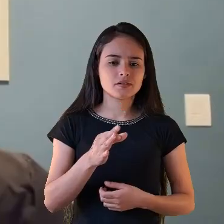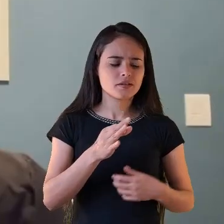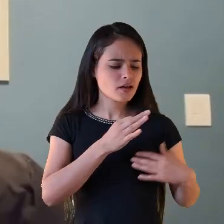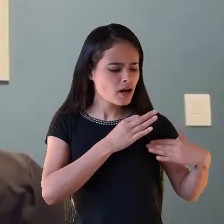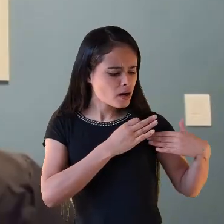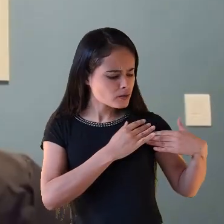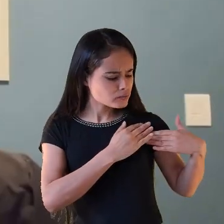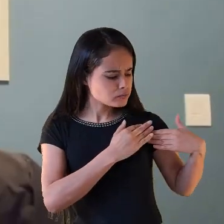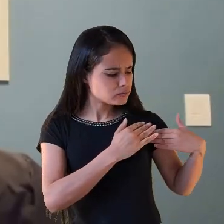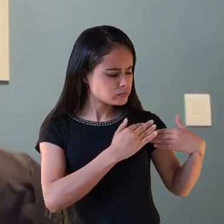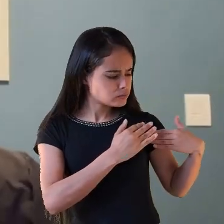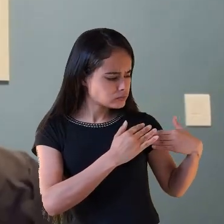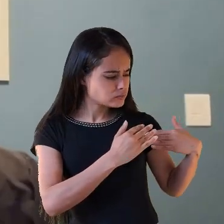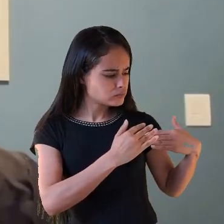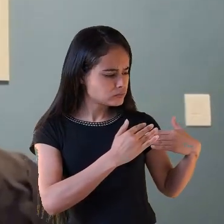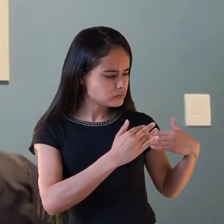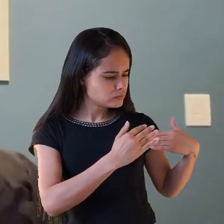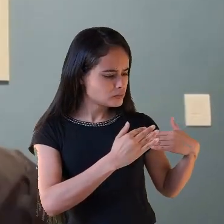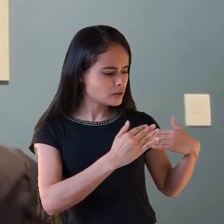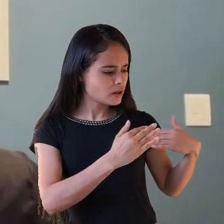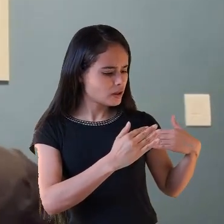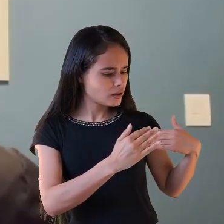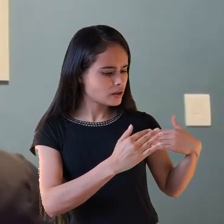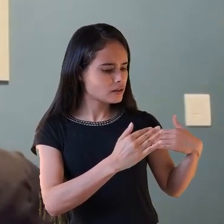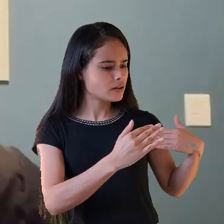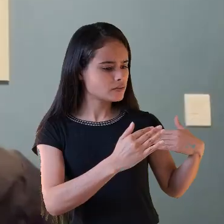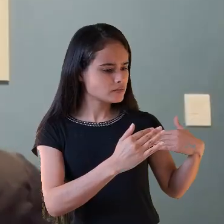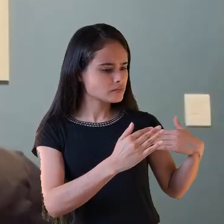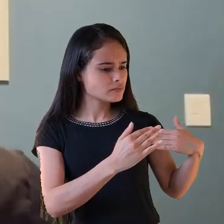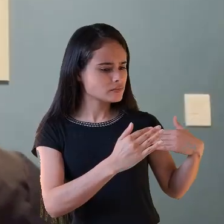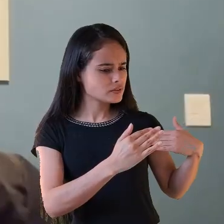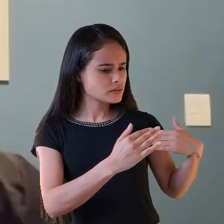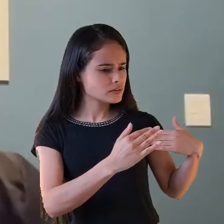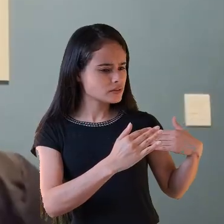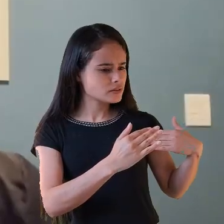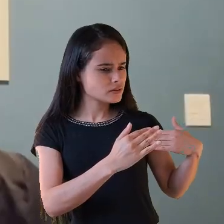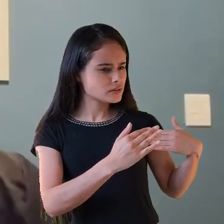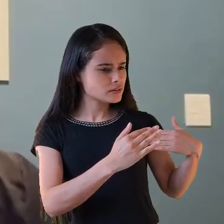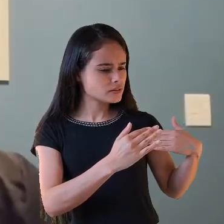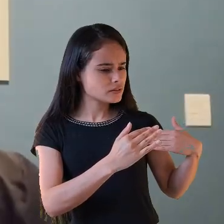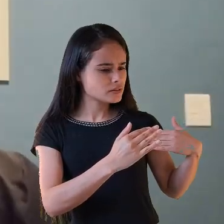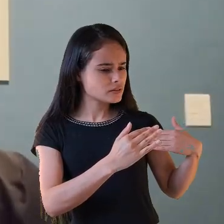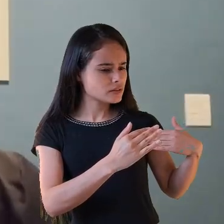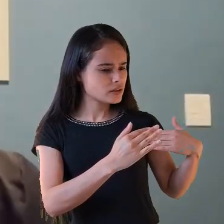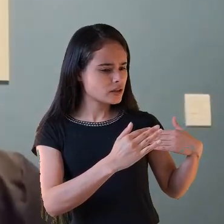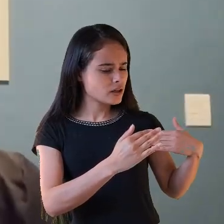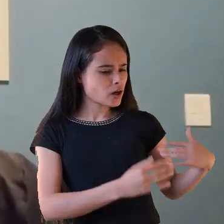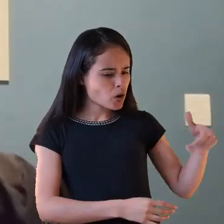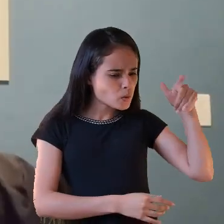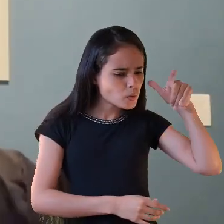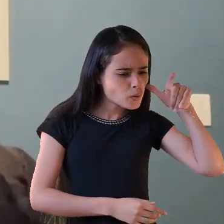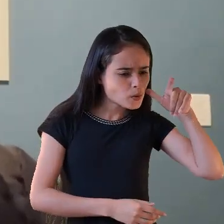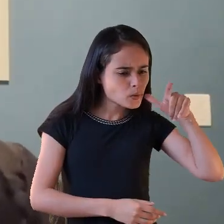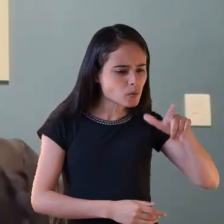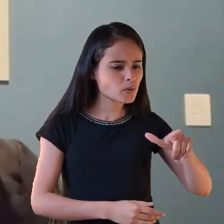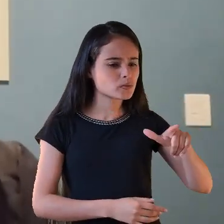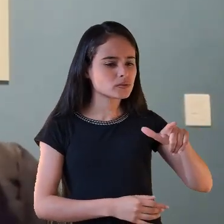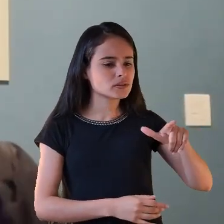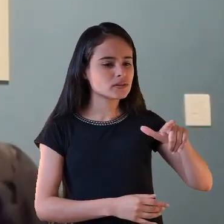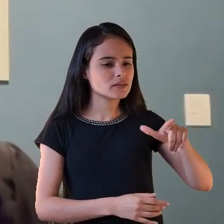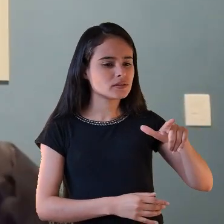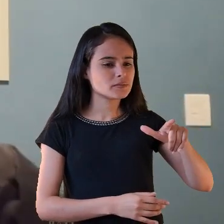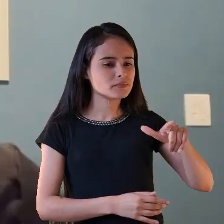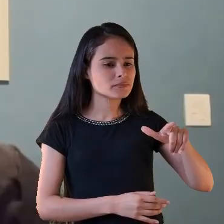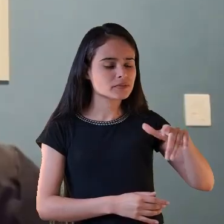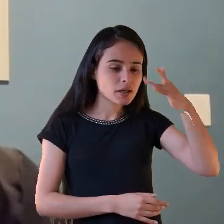tentar, sobretudo, fazer com que haja mais e mais autores negros, que haja mais jornalistas negros também,